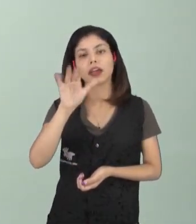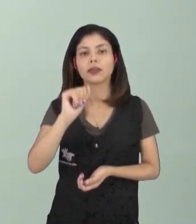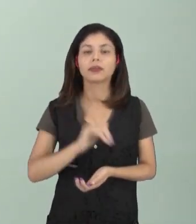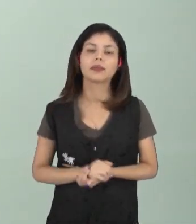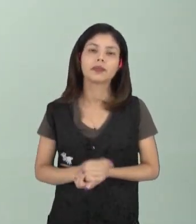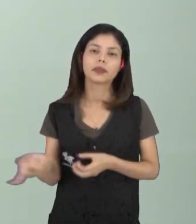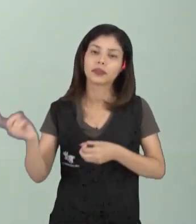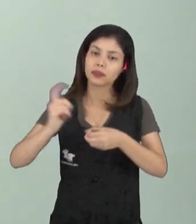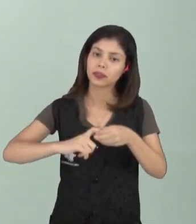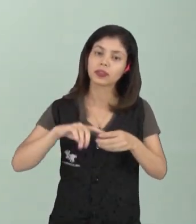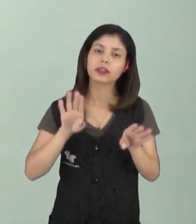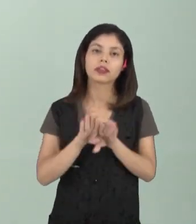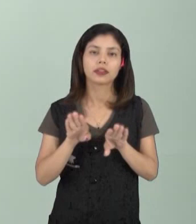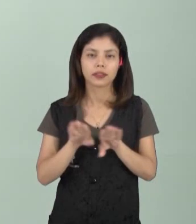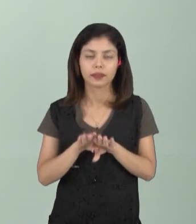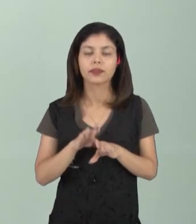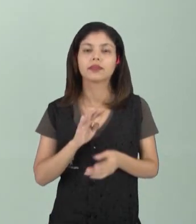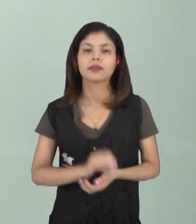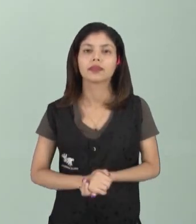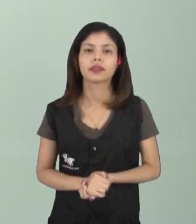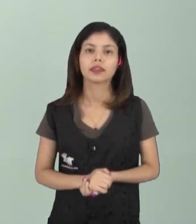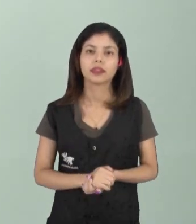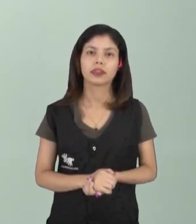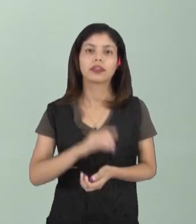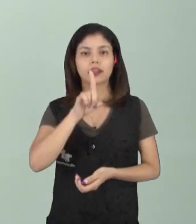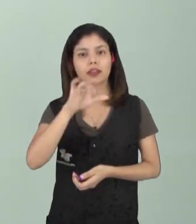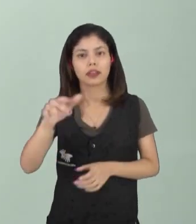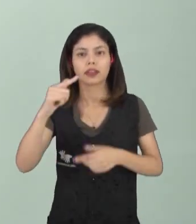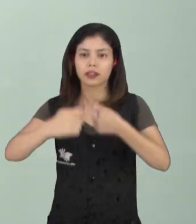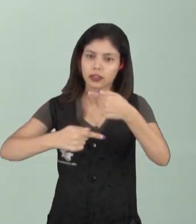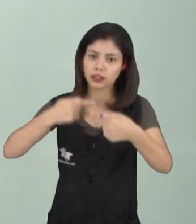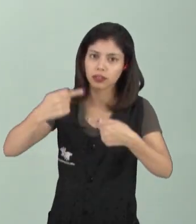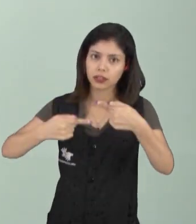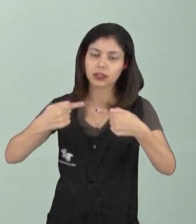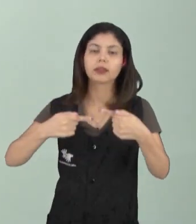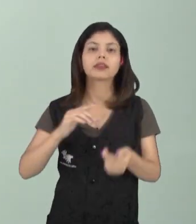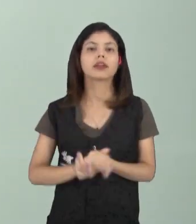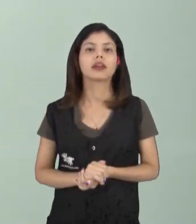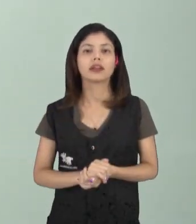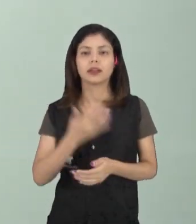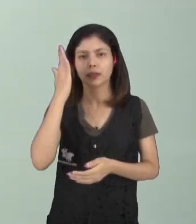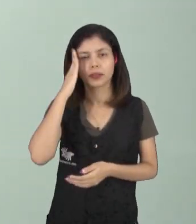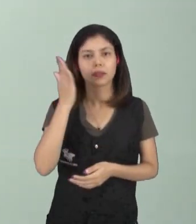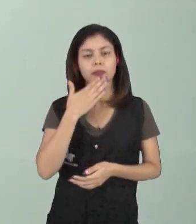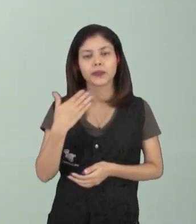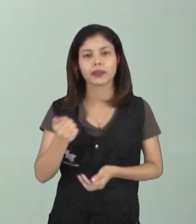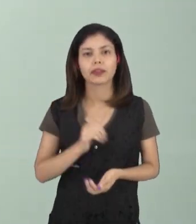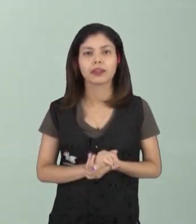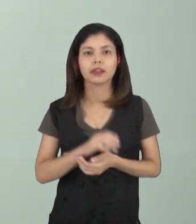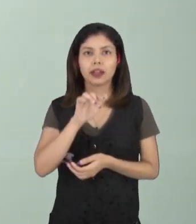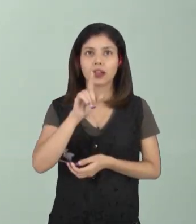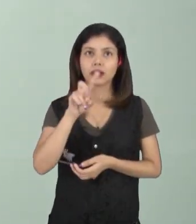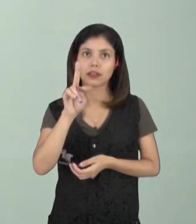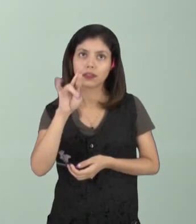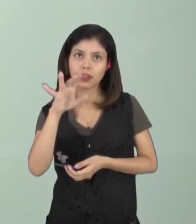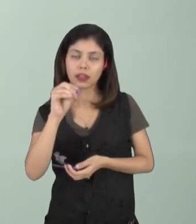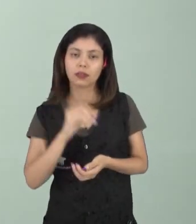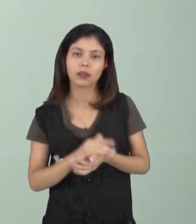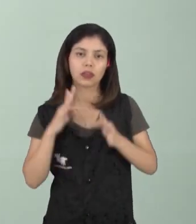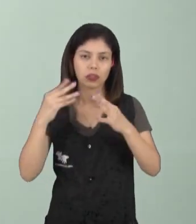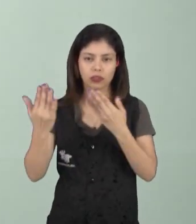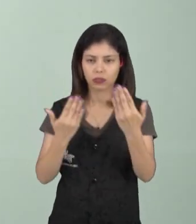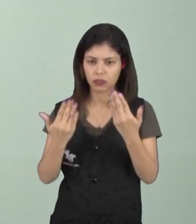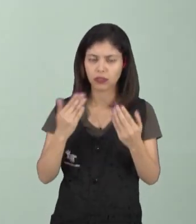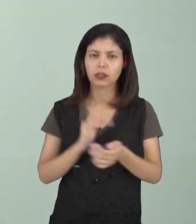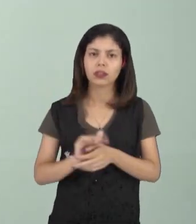vocês voltem, qualquer coisa, voltem lá nas classes gramaticais para compreender melhor isso aí, tá? Os advérbios têm relação com tudo